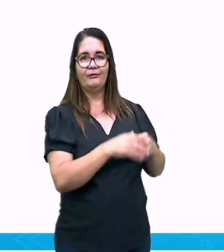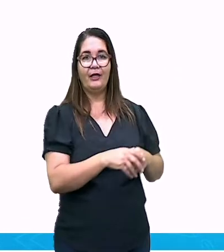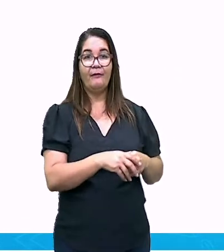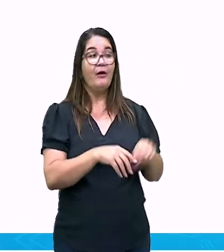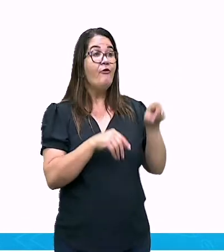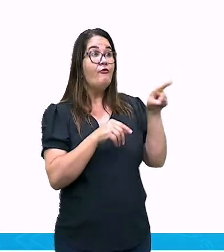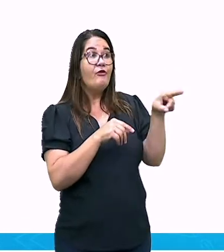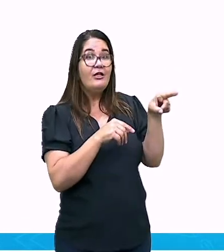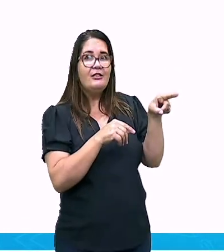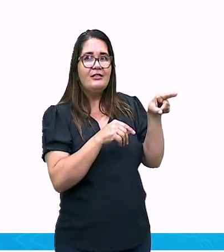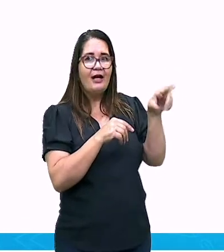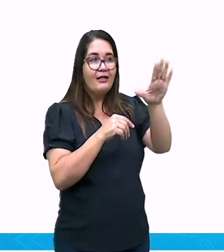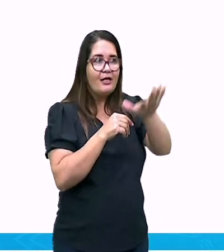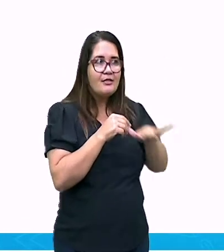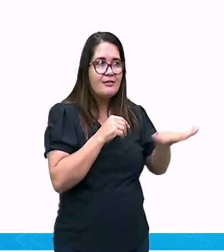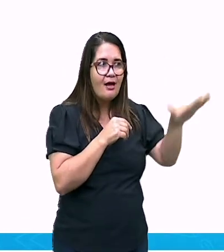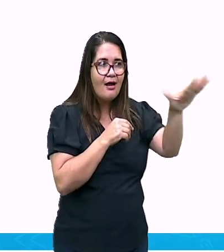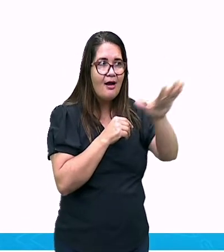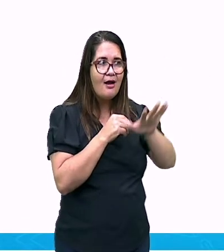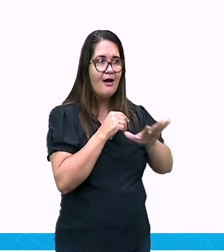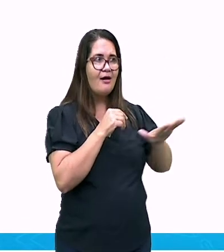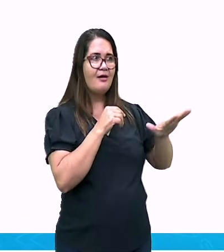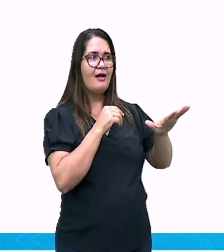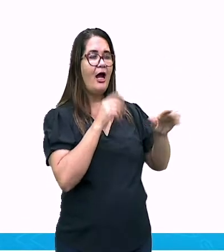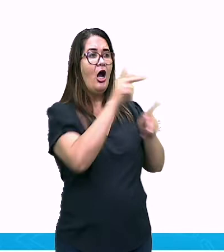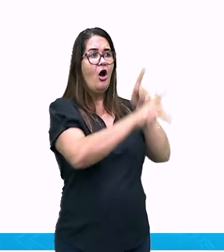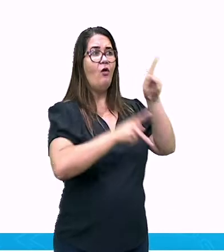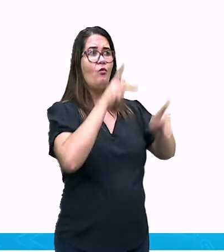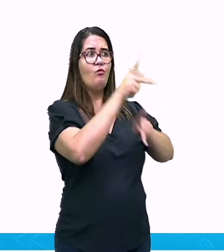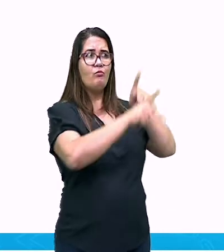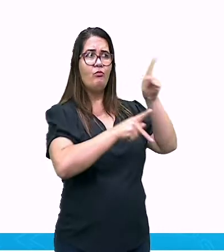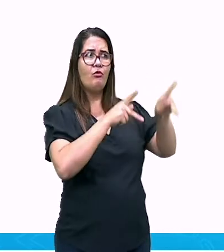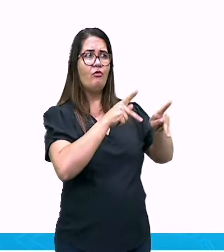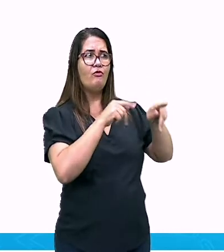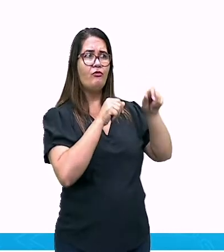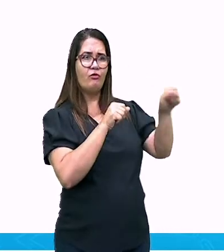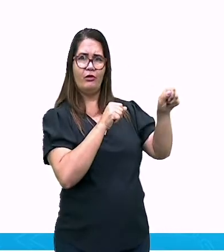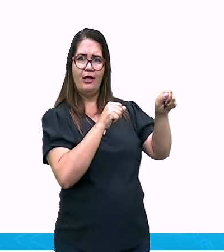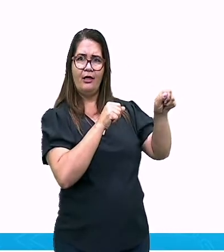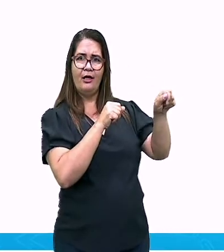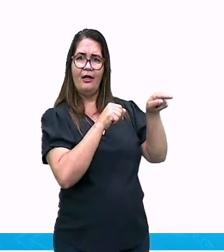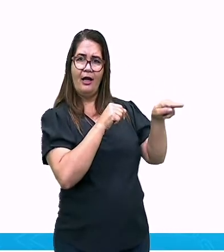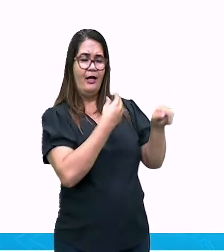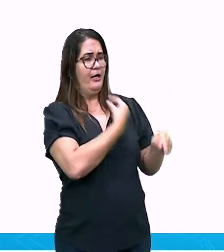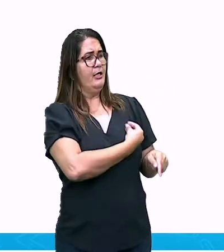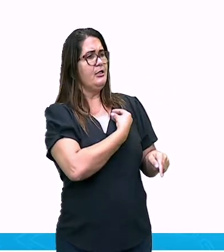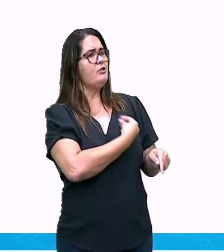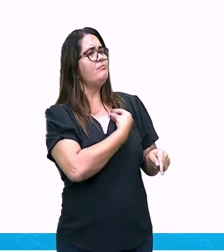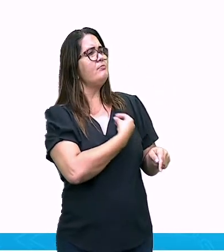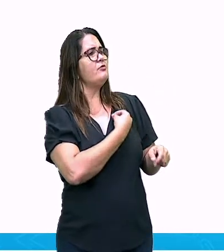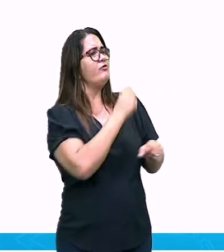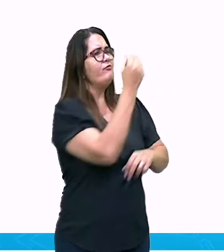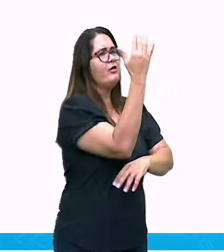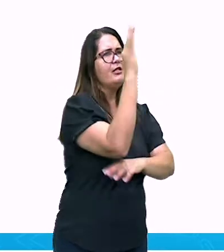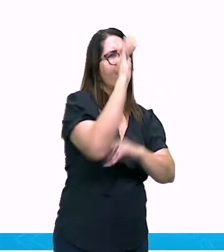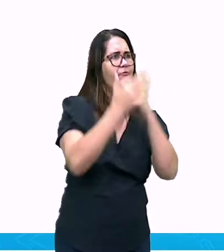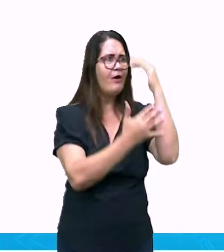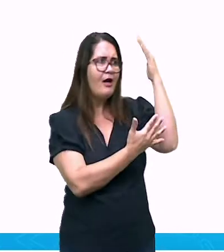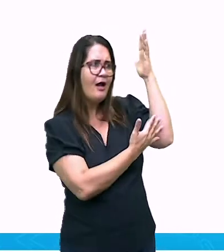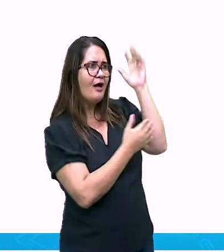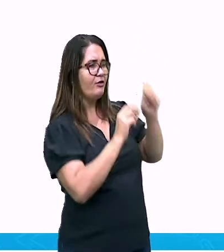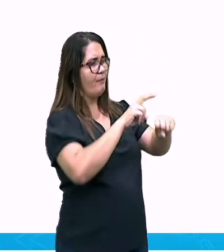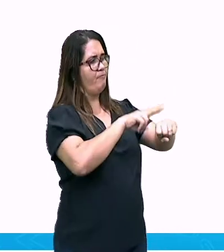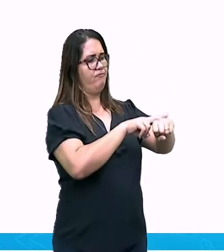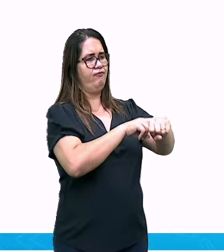População rural. A população rural é aquela que vive no campo, na zona rural. Olha,